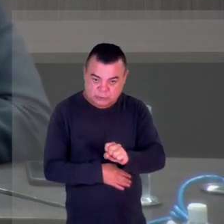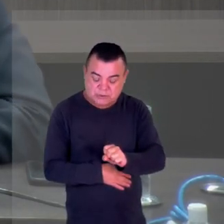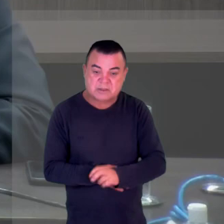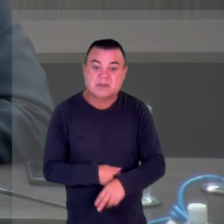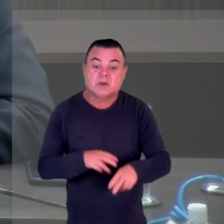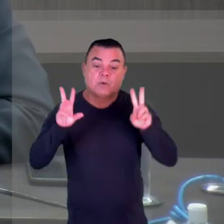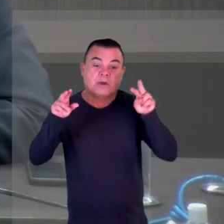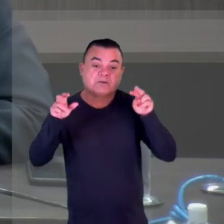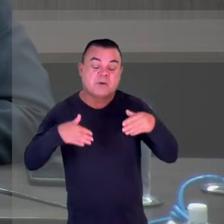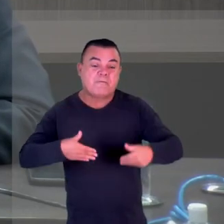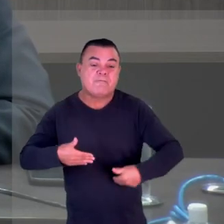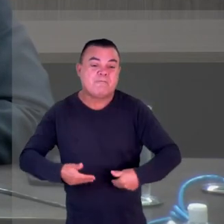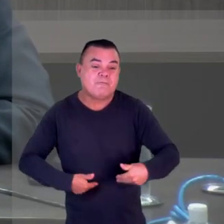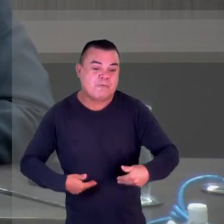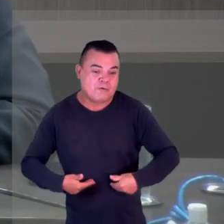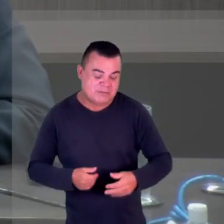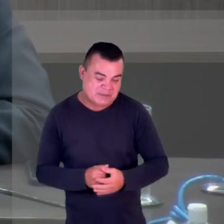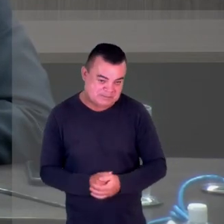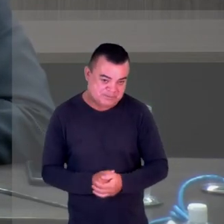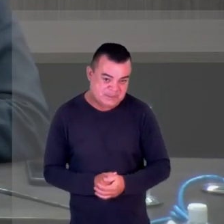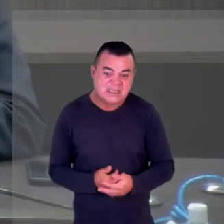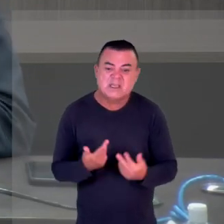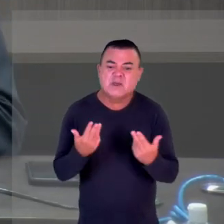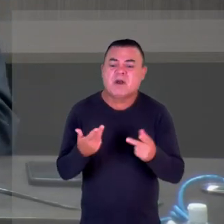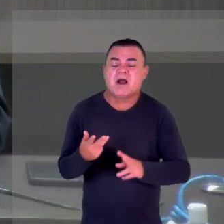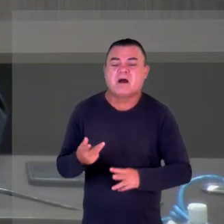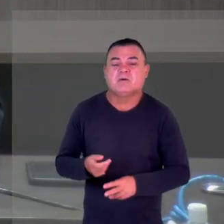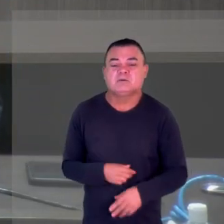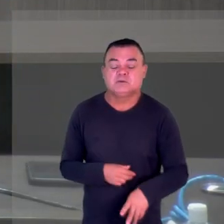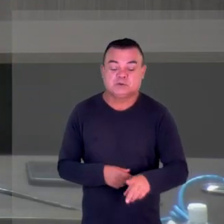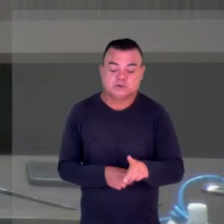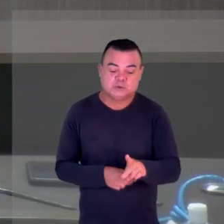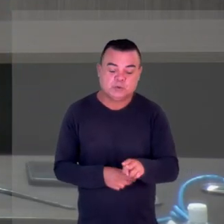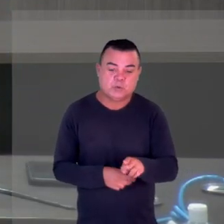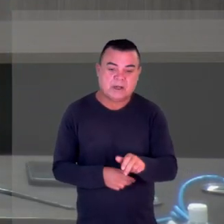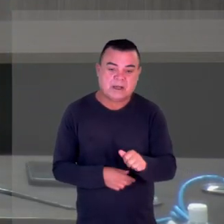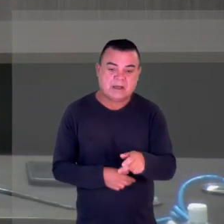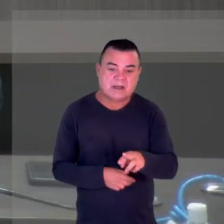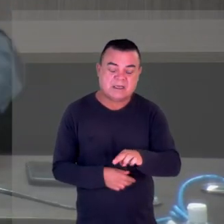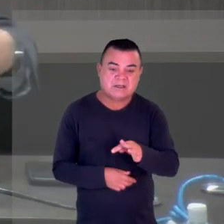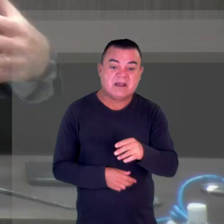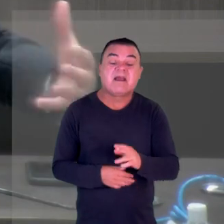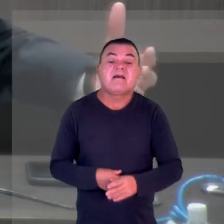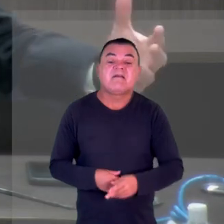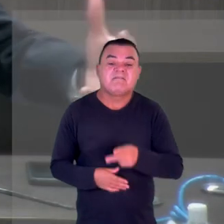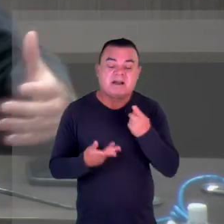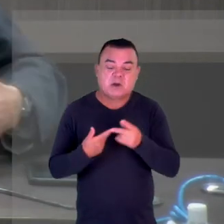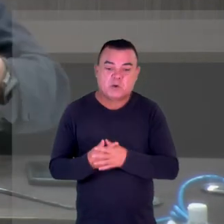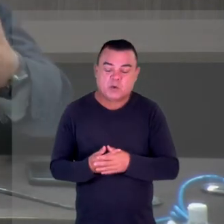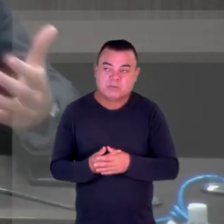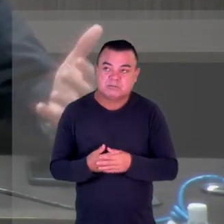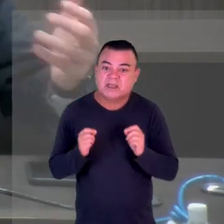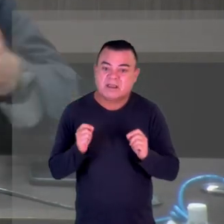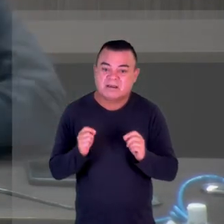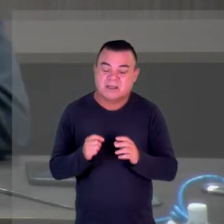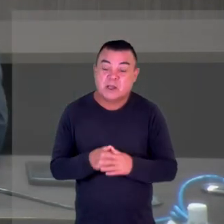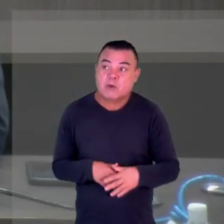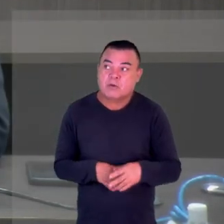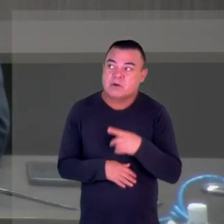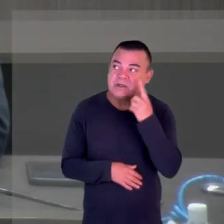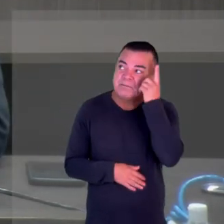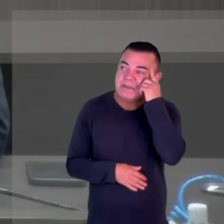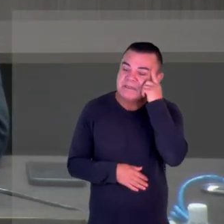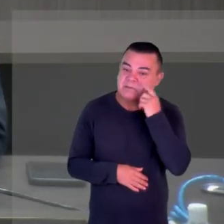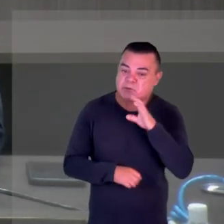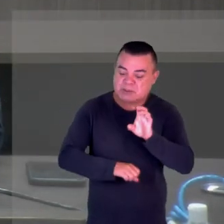mais uma vez pelo nosso Duarte quando a gente pensa em São Paulo pensamos no estado rico poderoso não